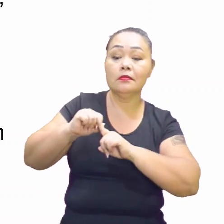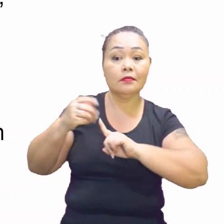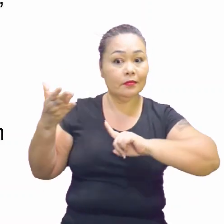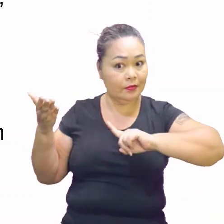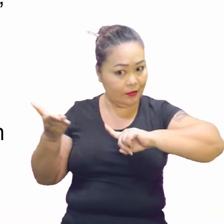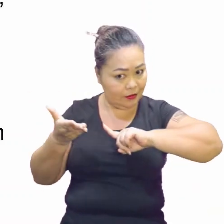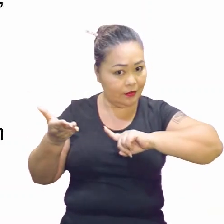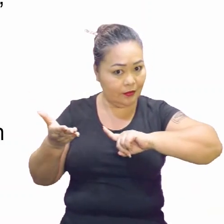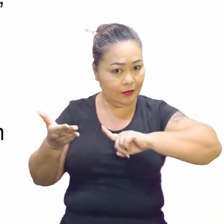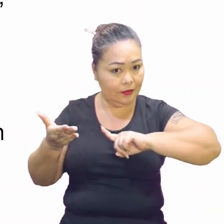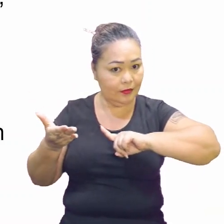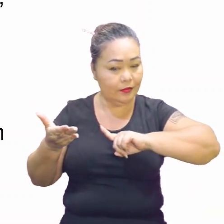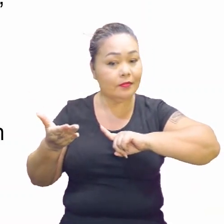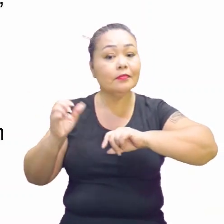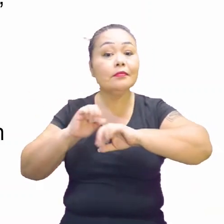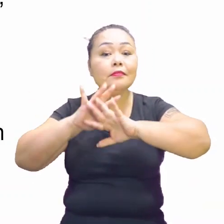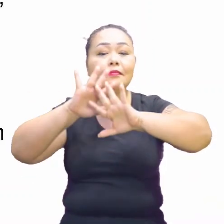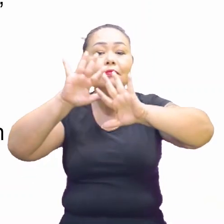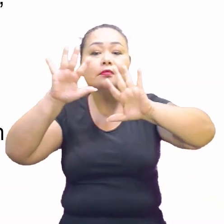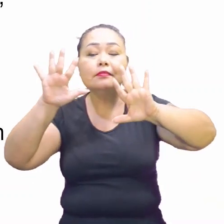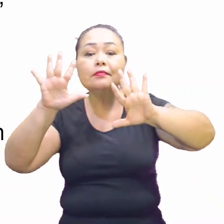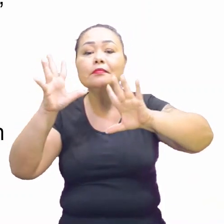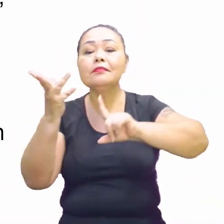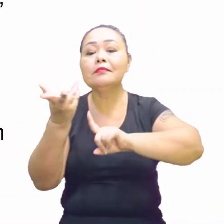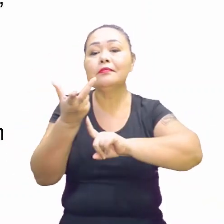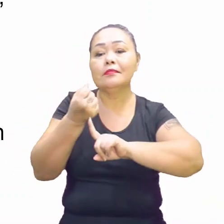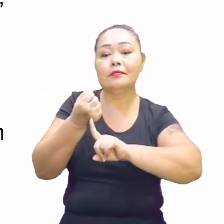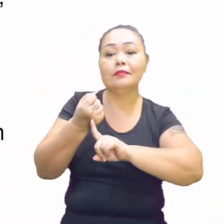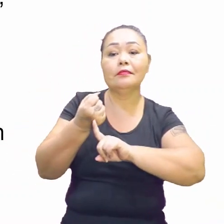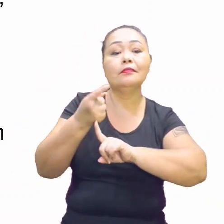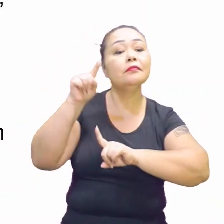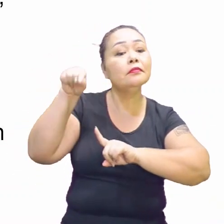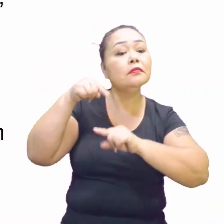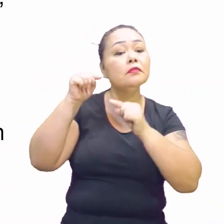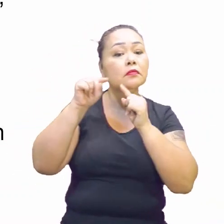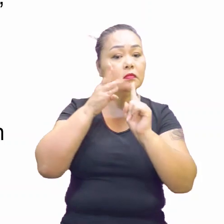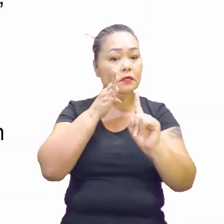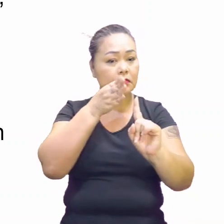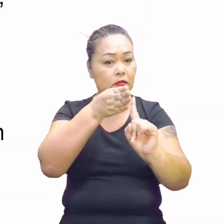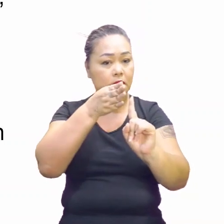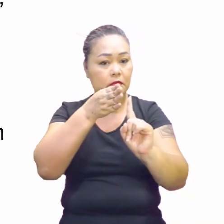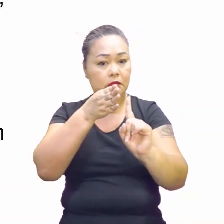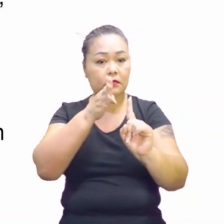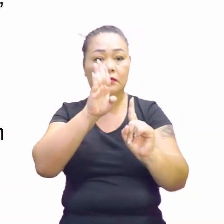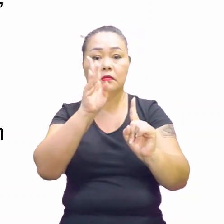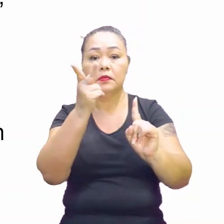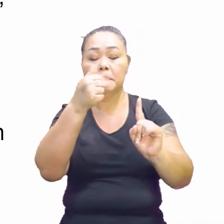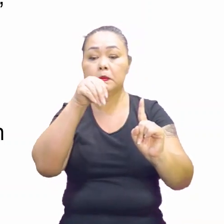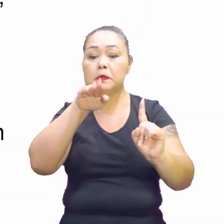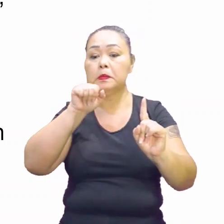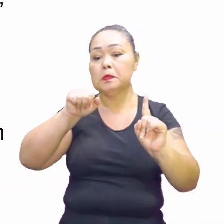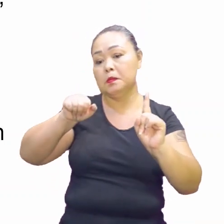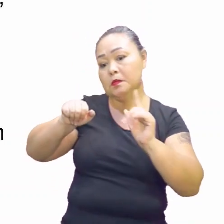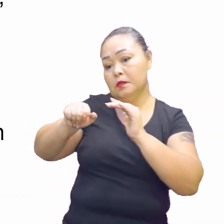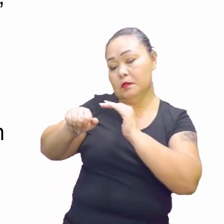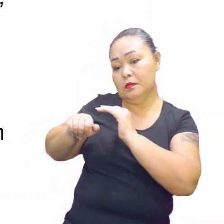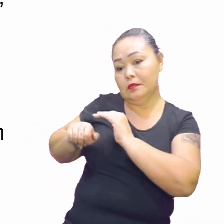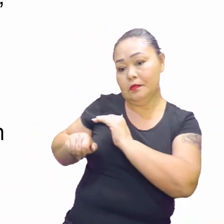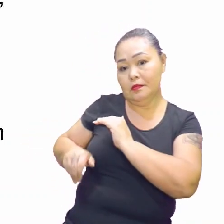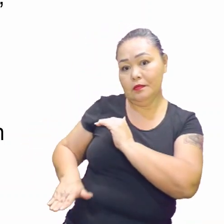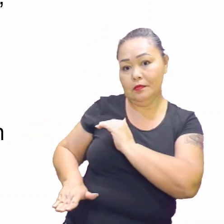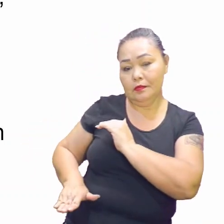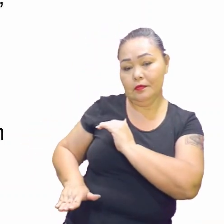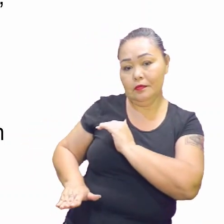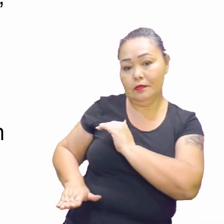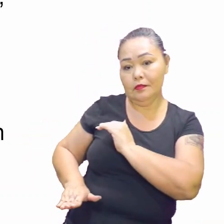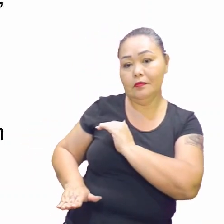arte contemporânea, que amplia as funções da arte, tendo como referência a obra